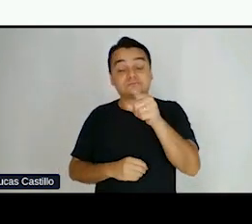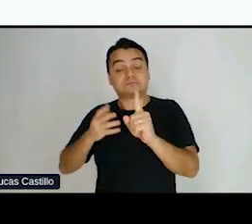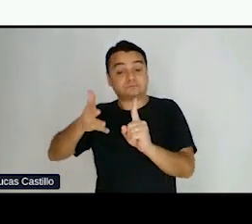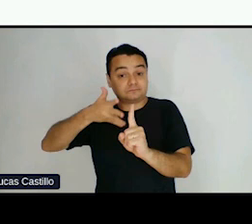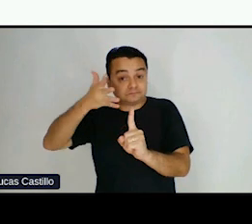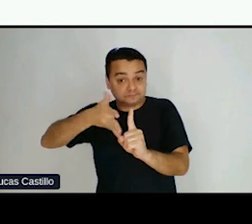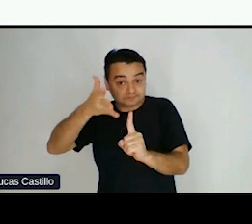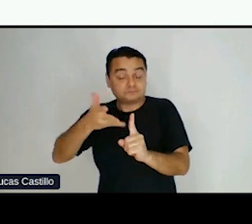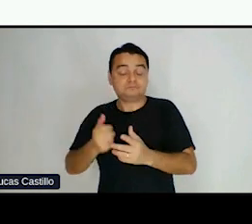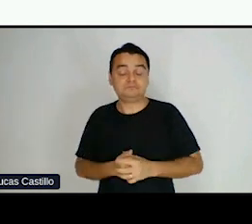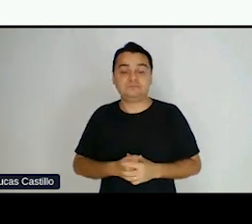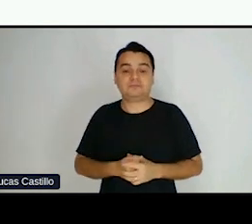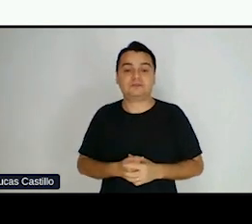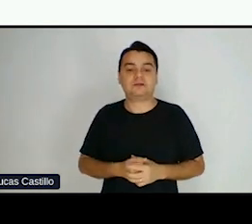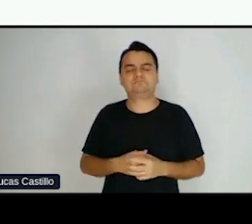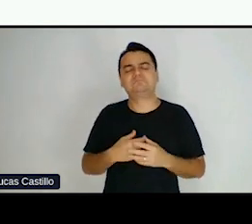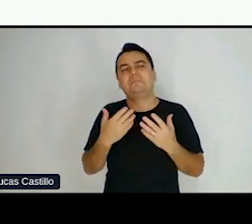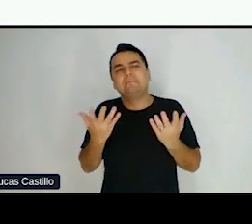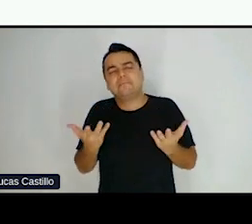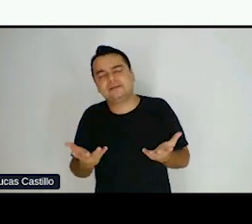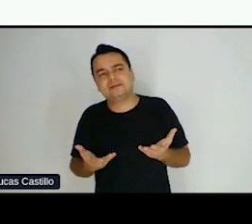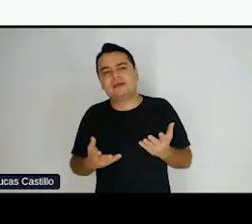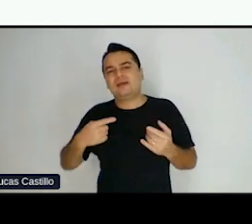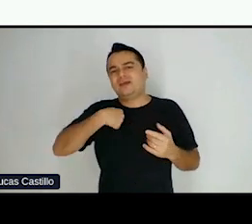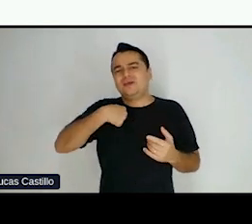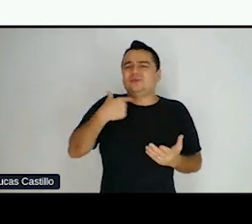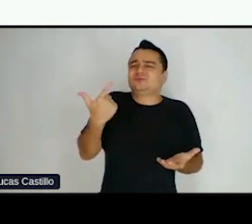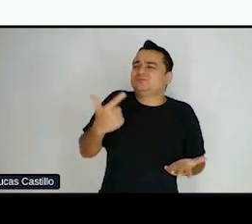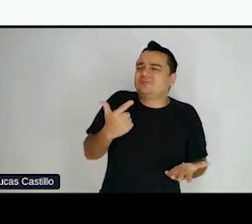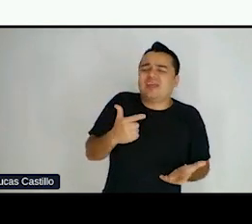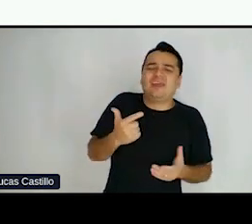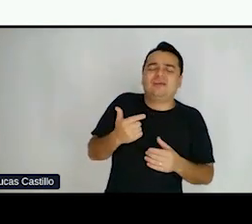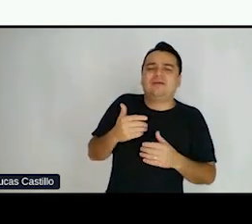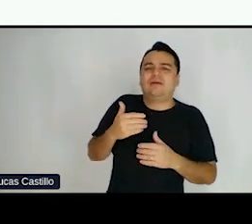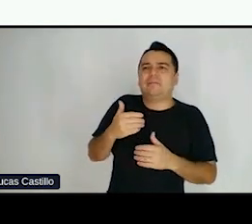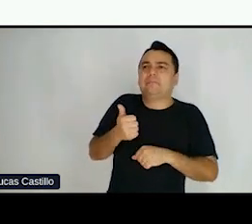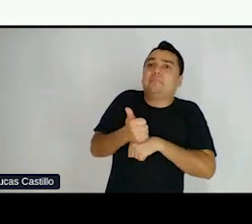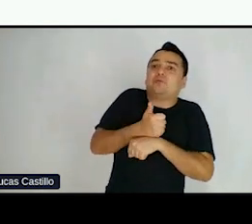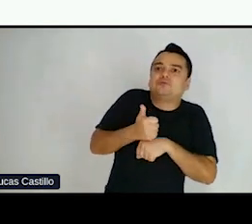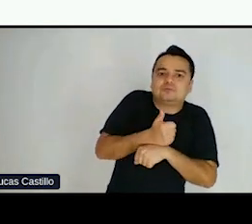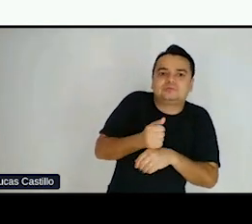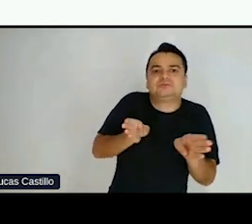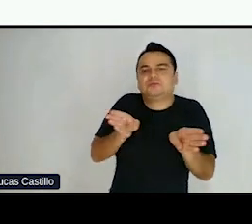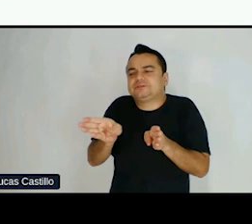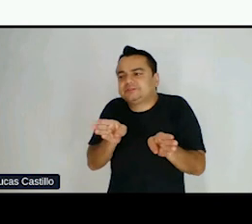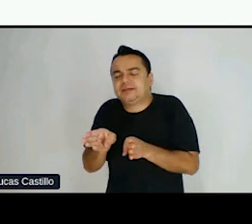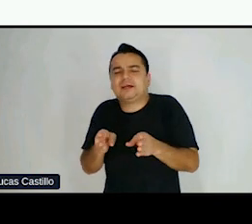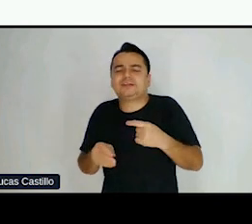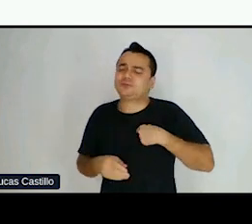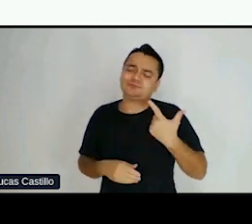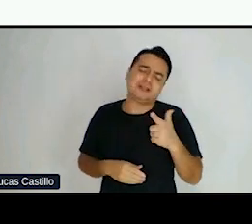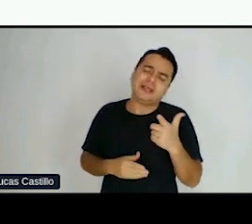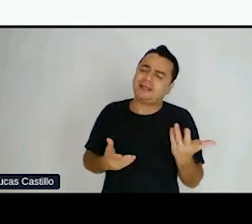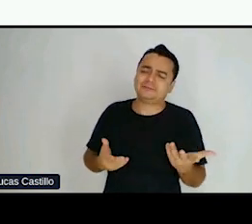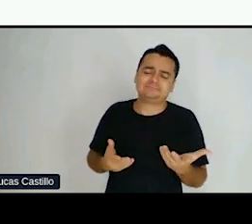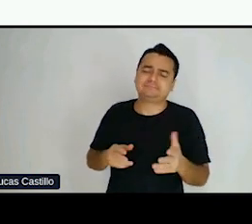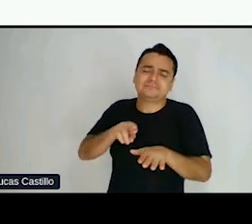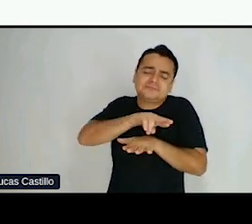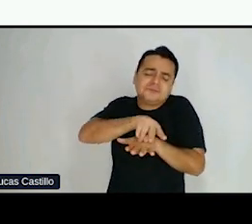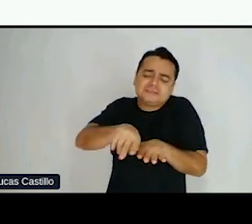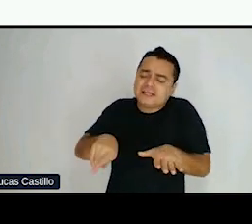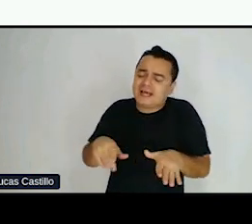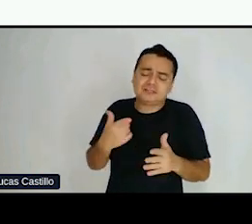palestra, poxa, mas eu não tenho uma especialista em diversidade na minha empresa, é uma